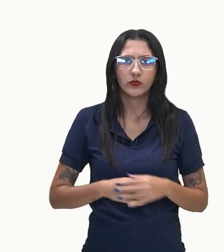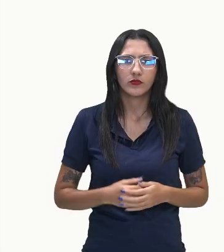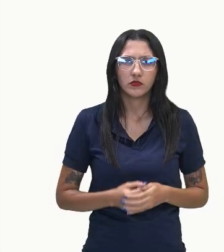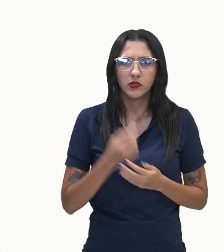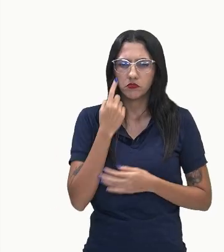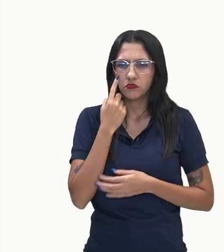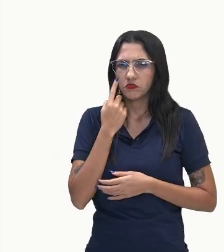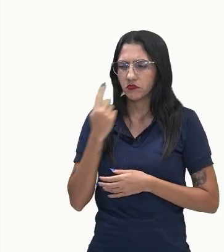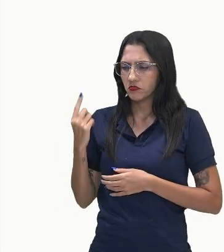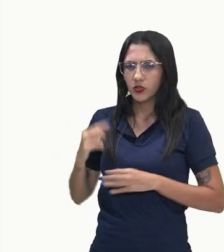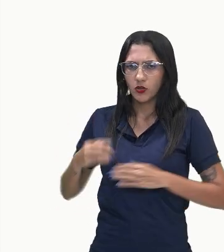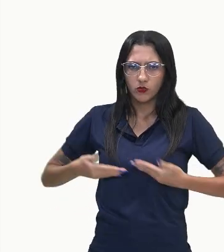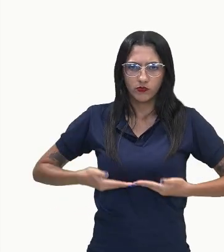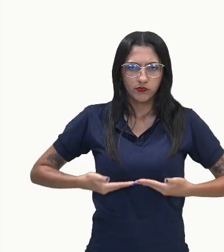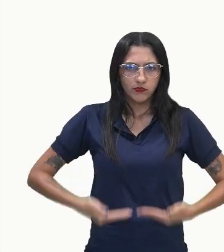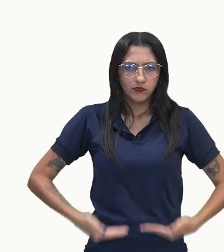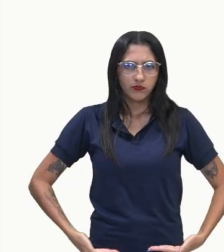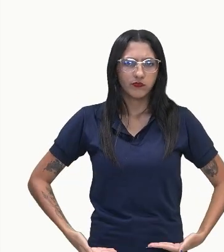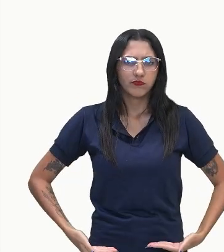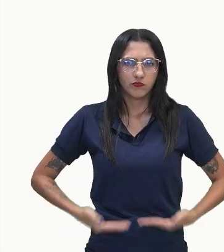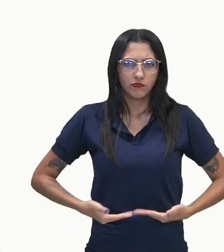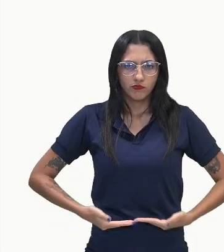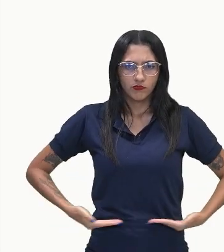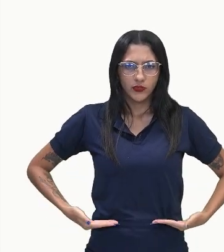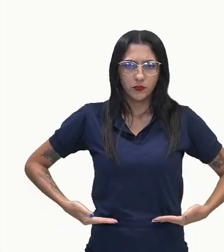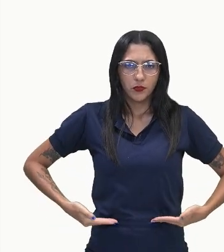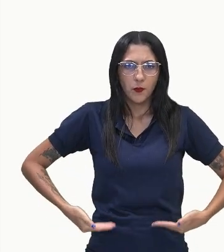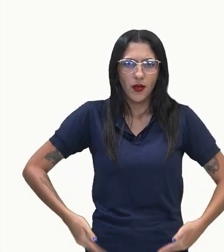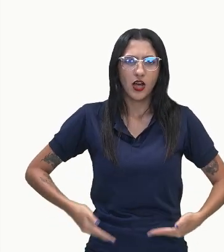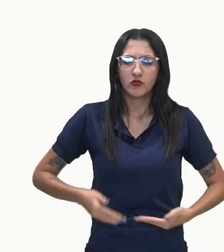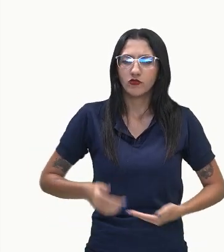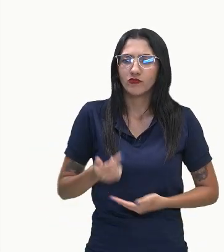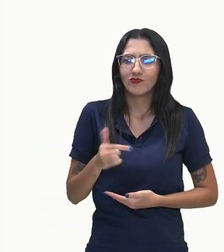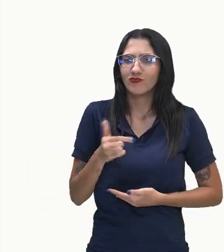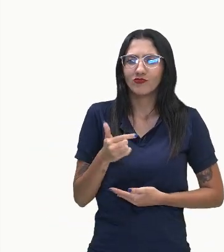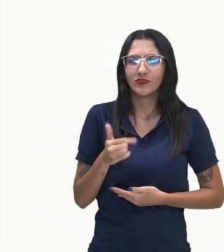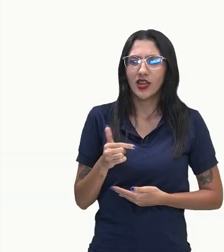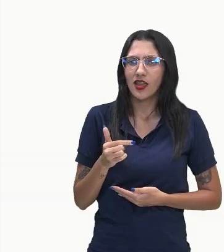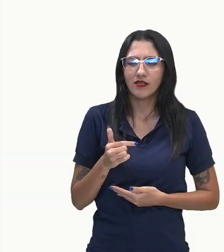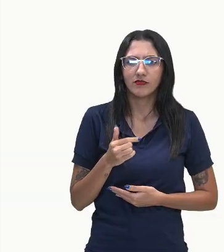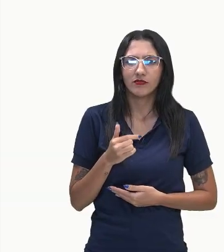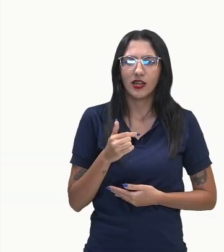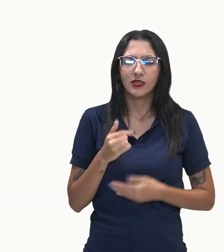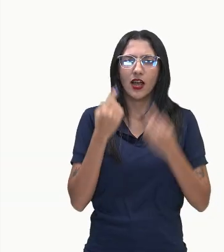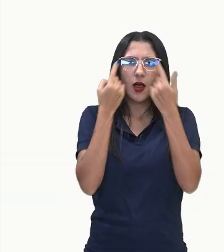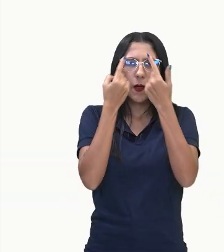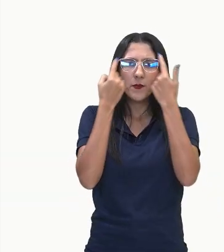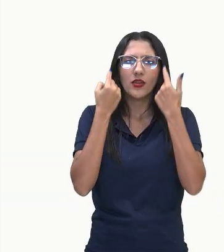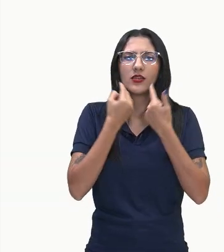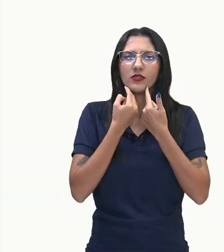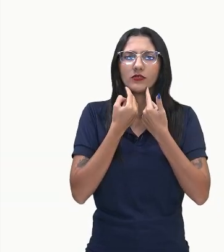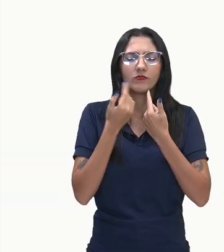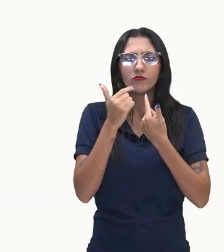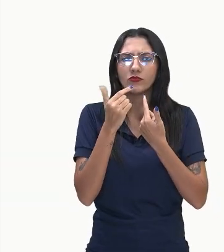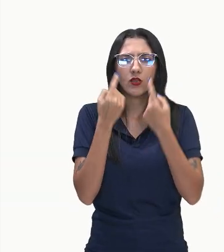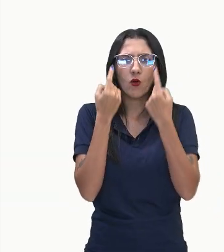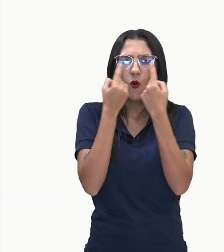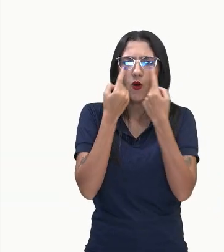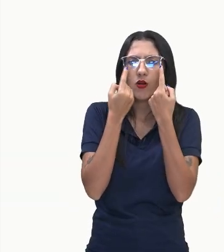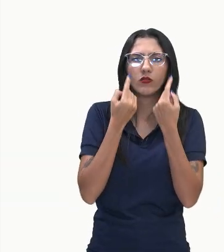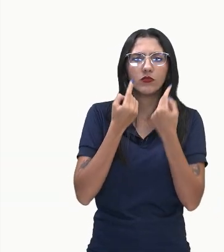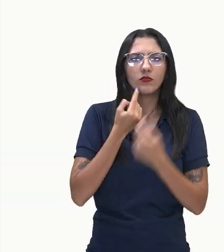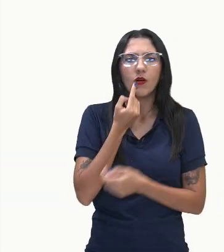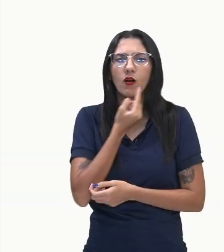tem face aqui, não tem, ou seja, não tem boca, nariz, certo? Nem olhos. Então, a